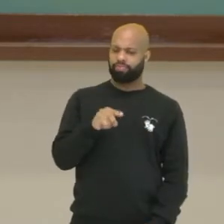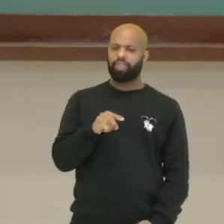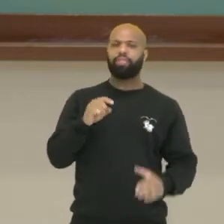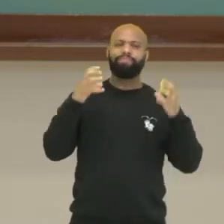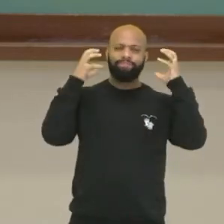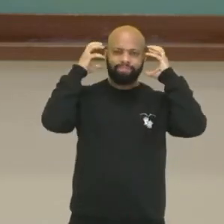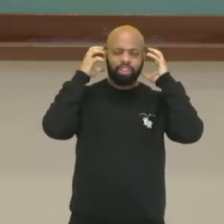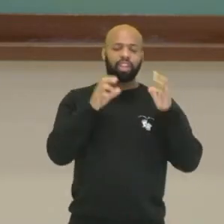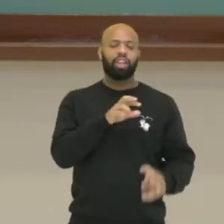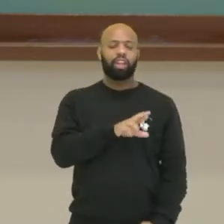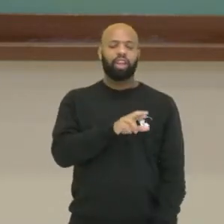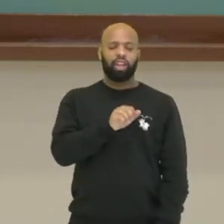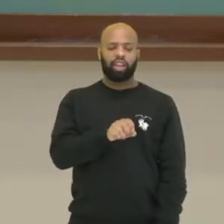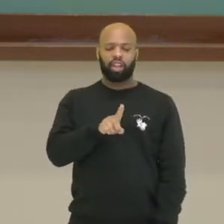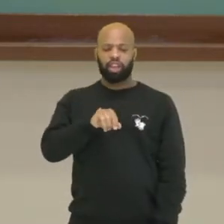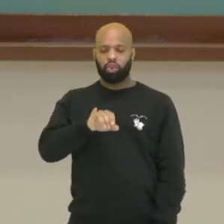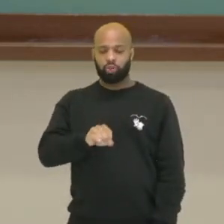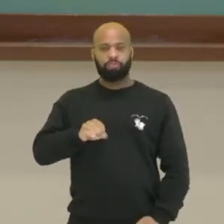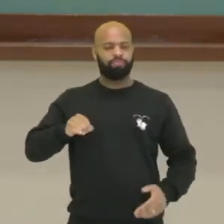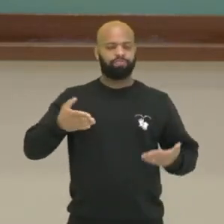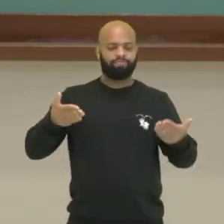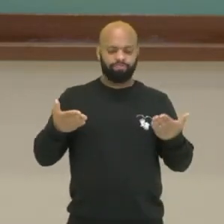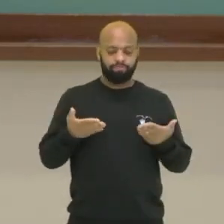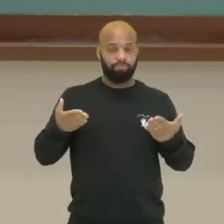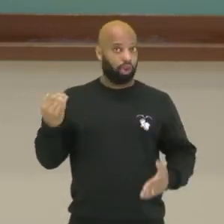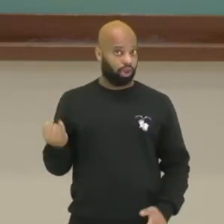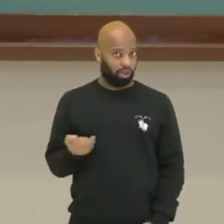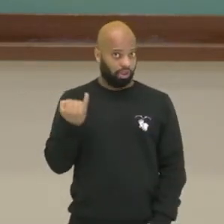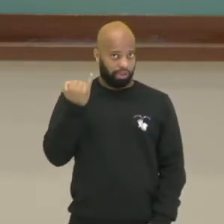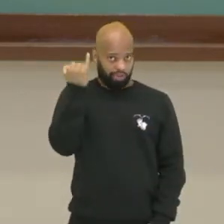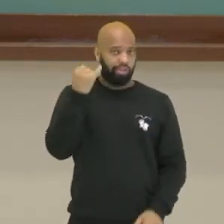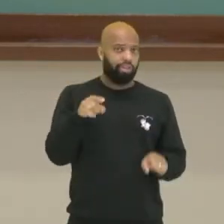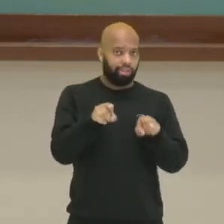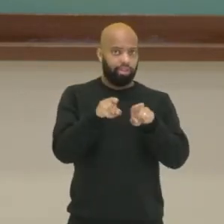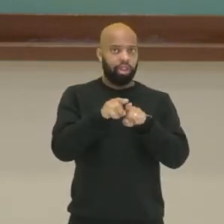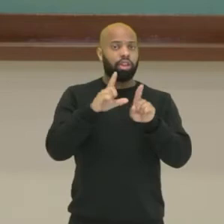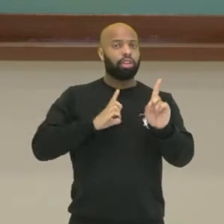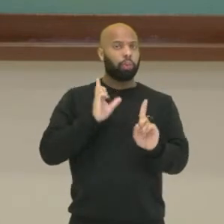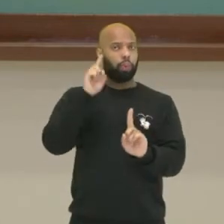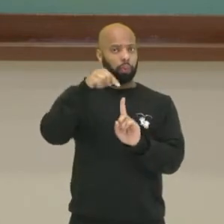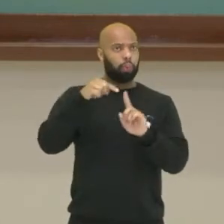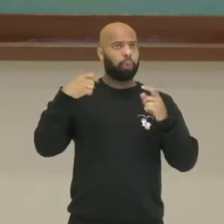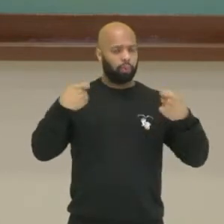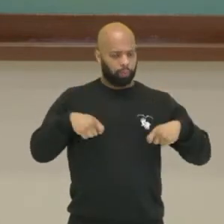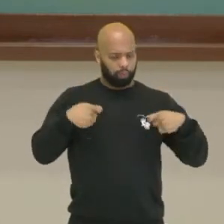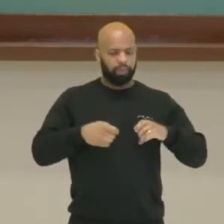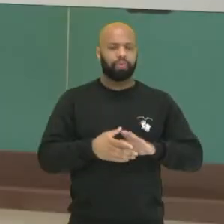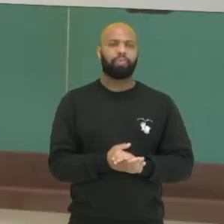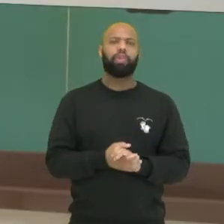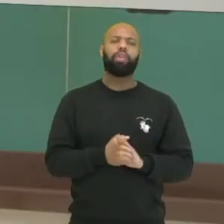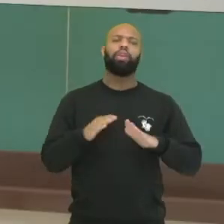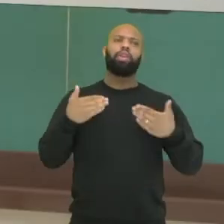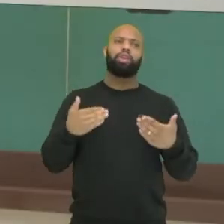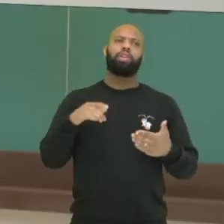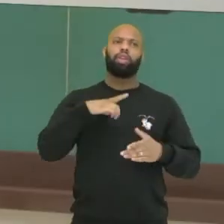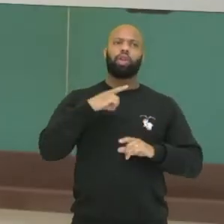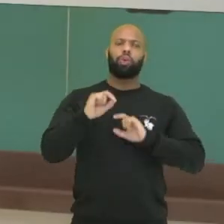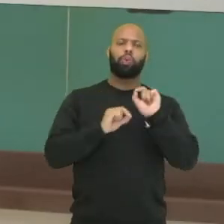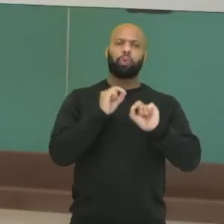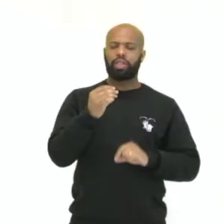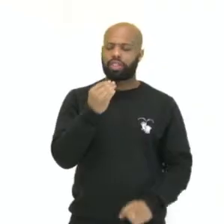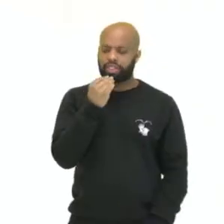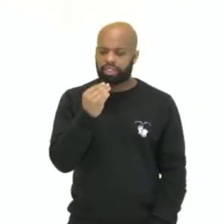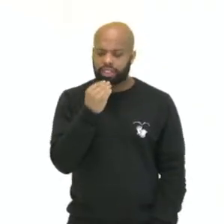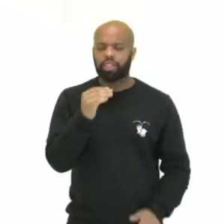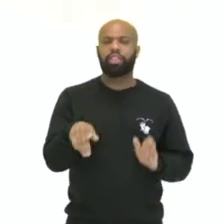é importante no dia de hoje? Será que ele ainda exerce uma função necessária? Desde que a possibilidade